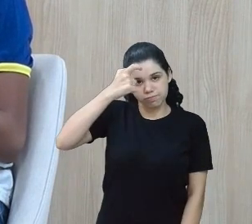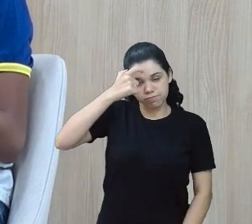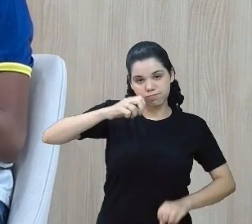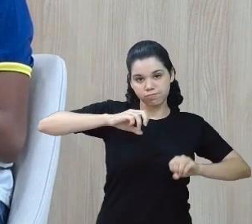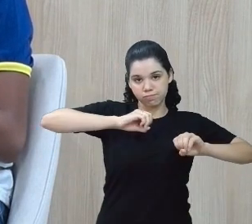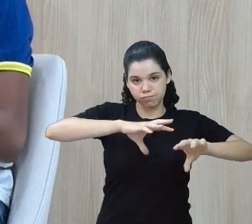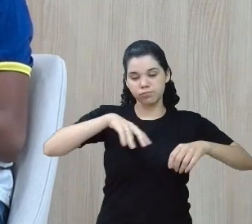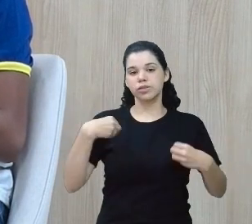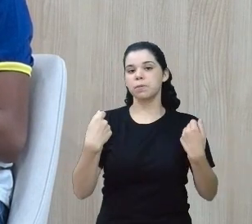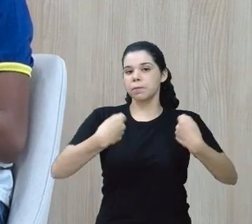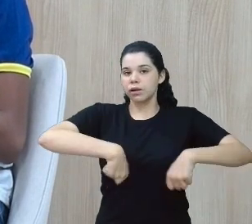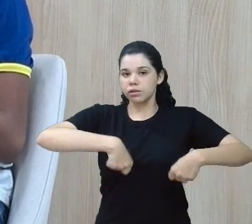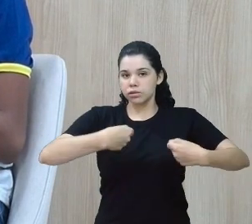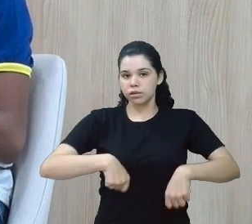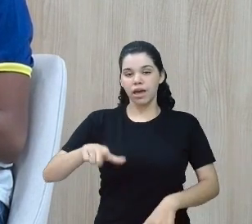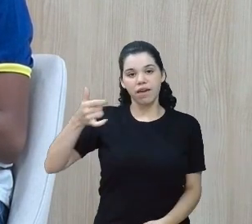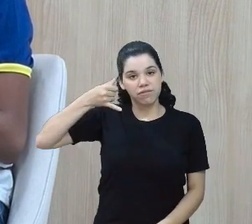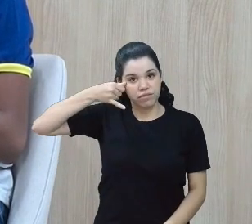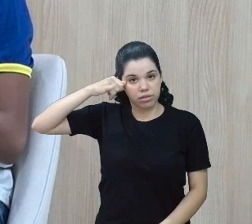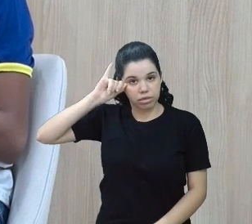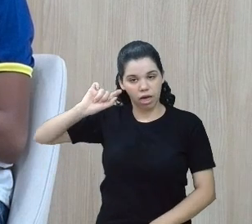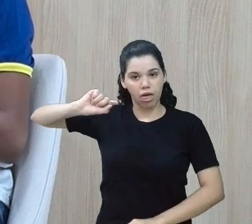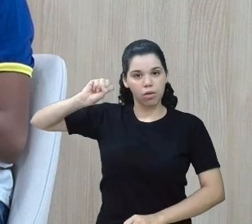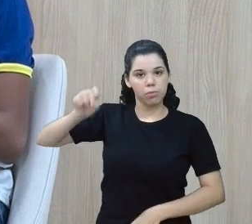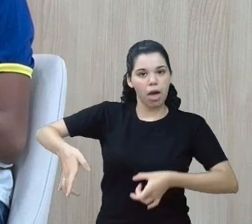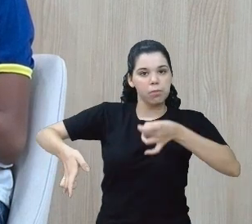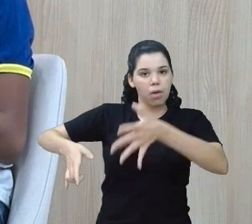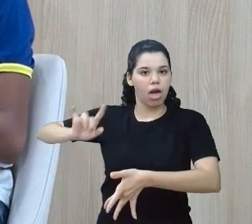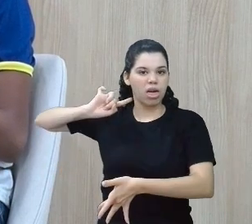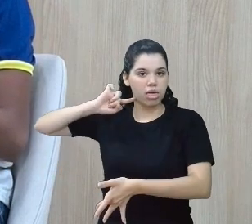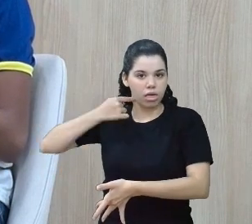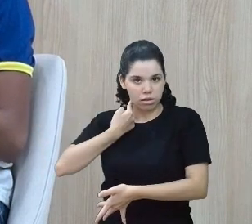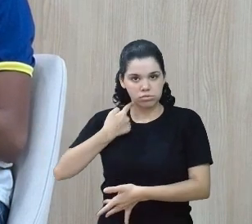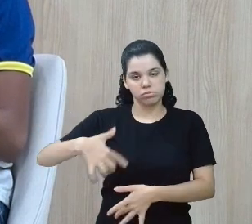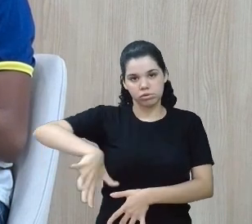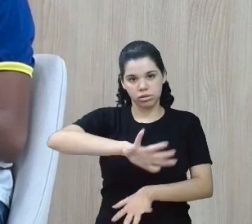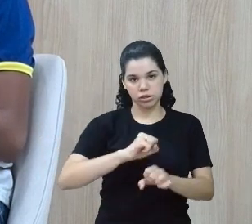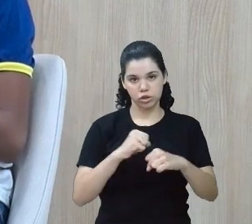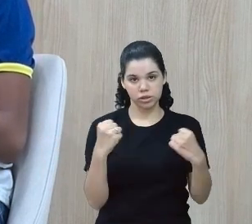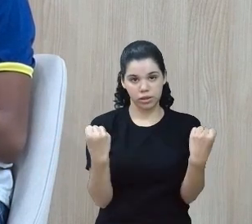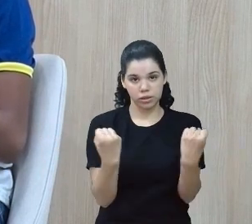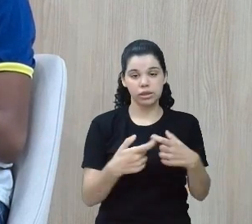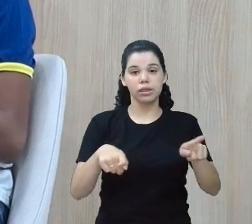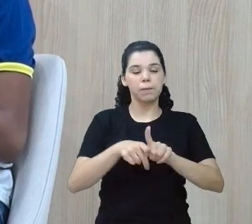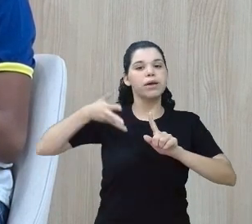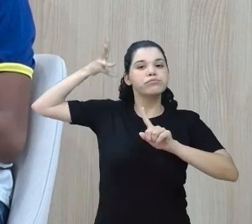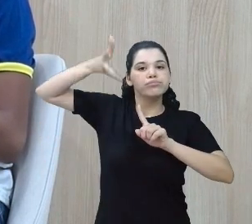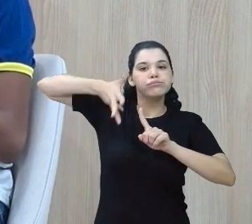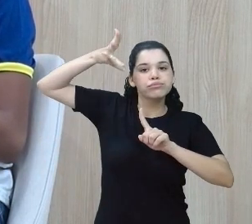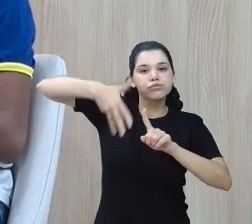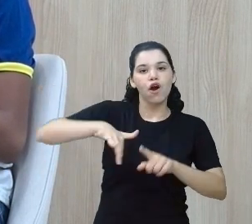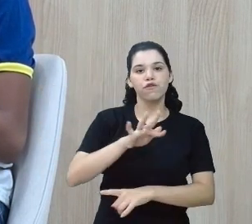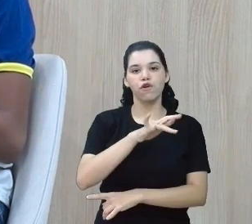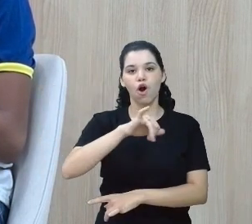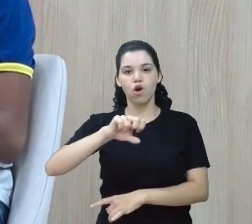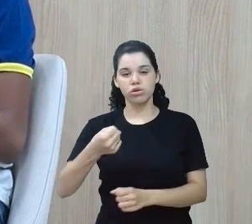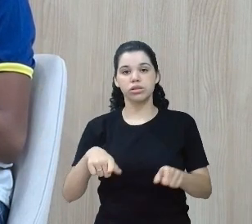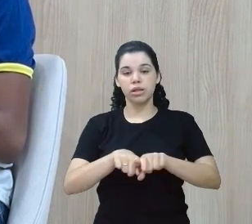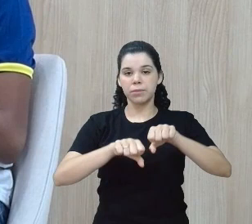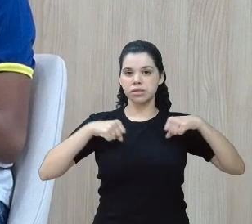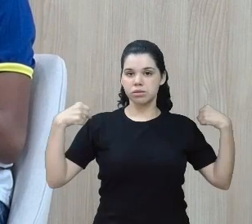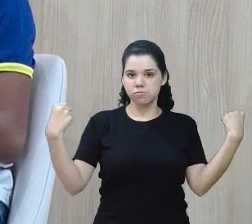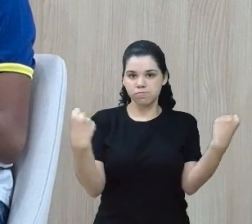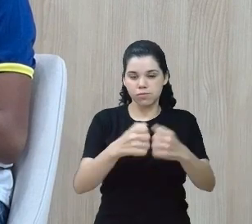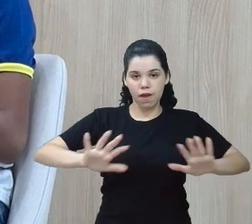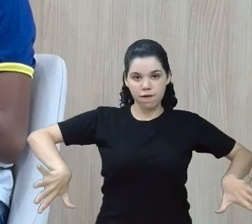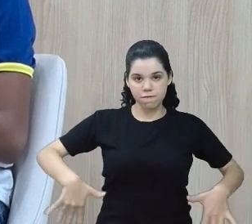a necessidade de redução de resíduos para a sociedade, realizar palestras, fóruns, seminários e eventos em